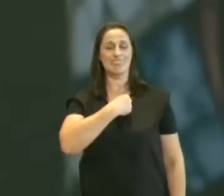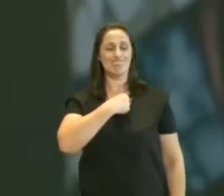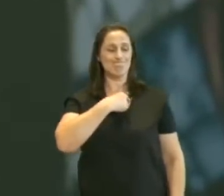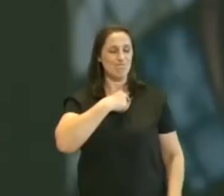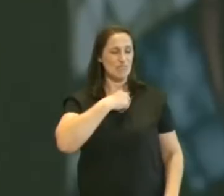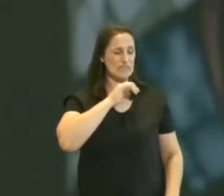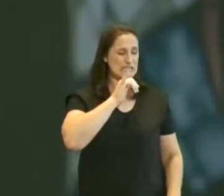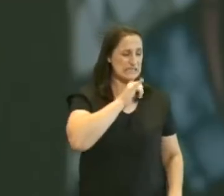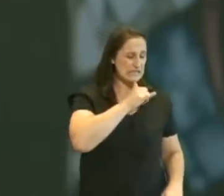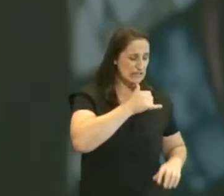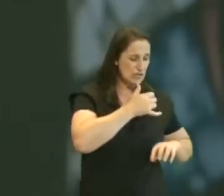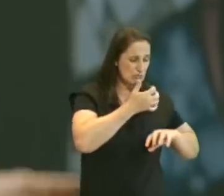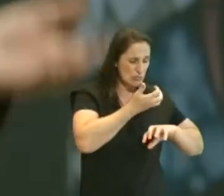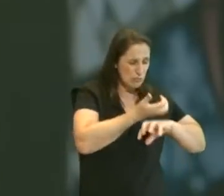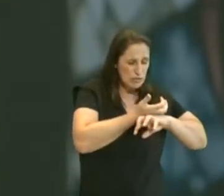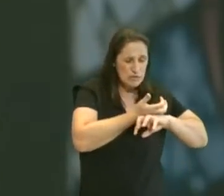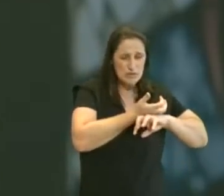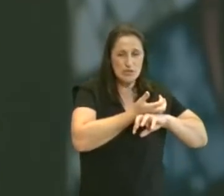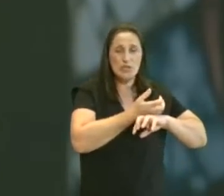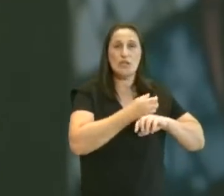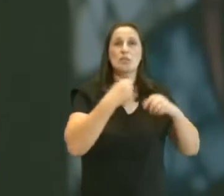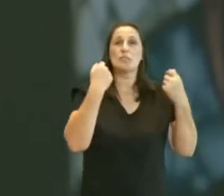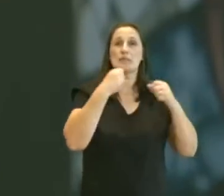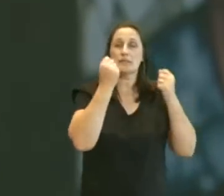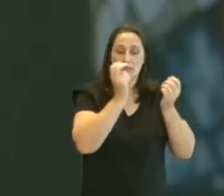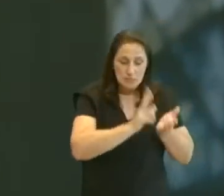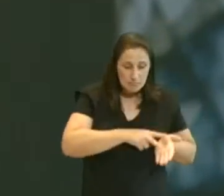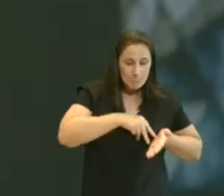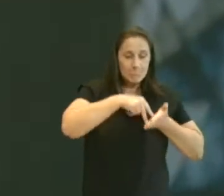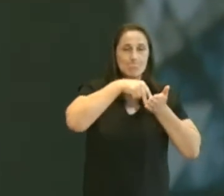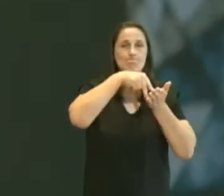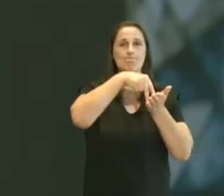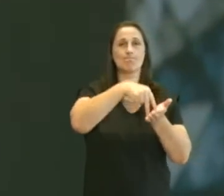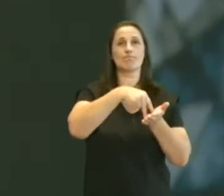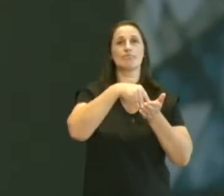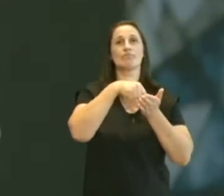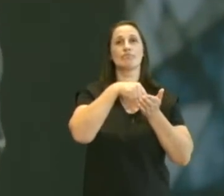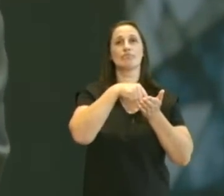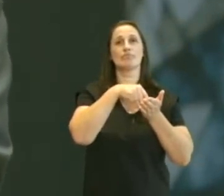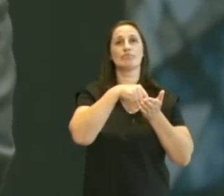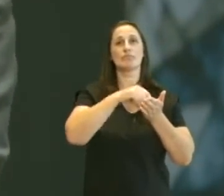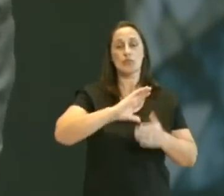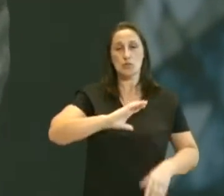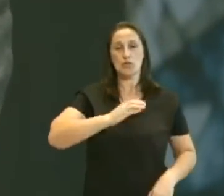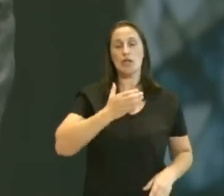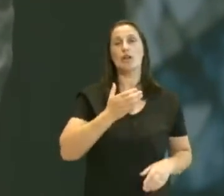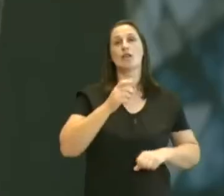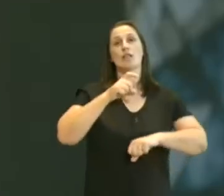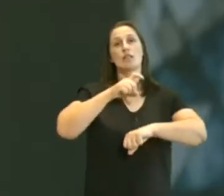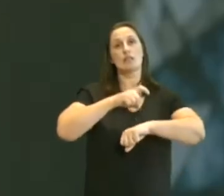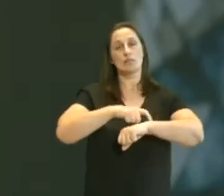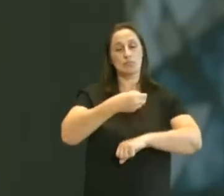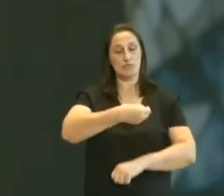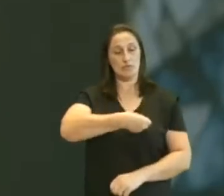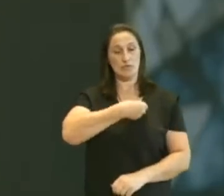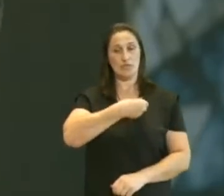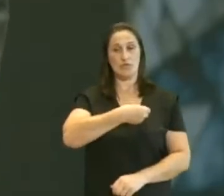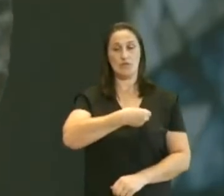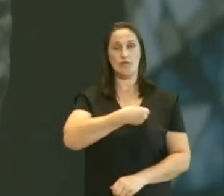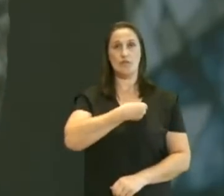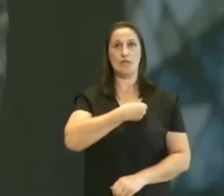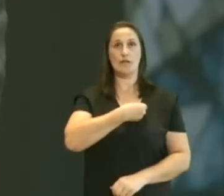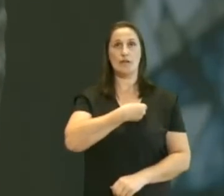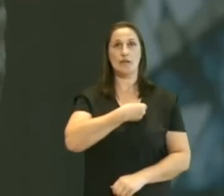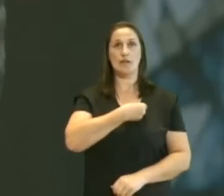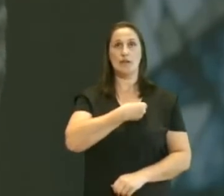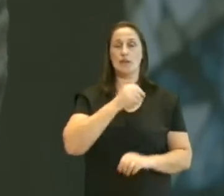e nós precisamos nos reerguer das cinzas, é tempo de viver um outro tipo de choque de